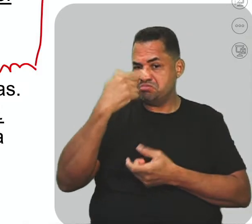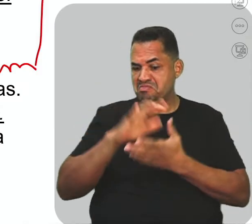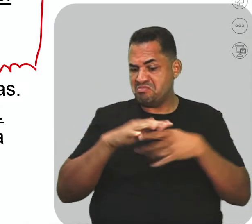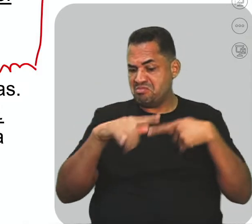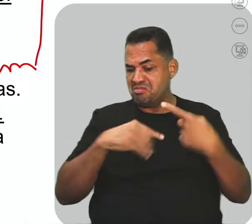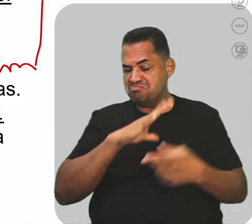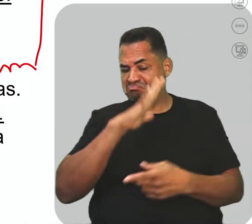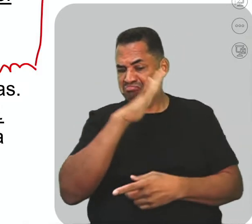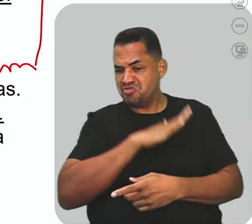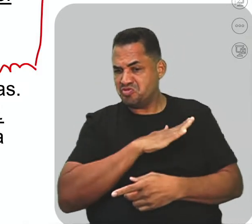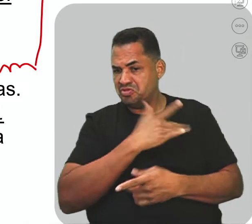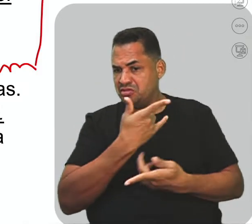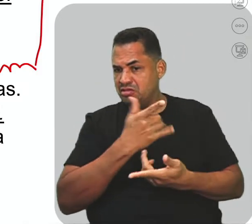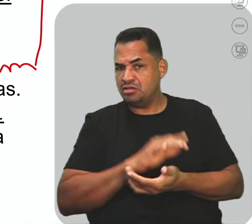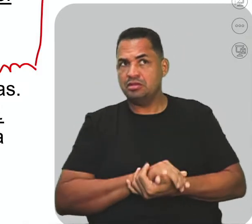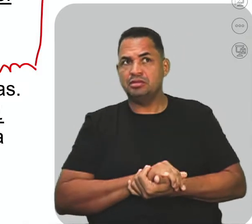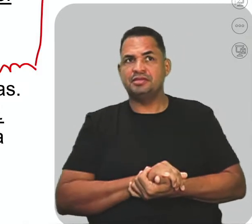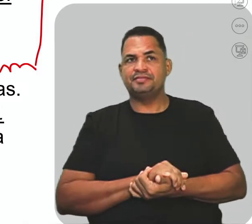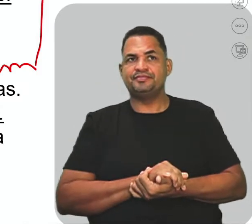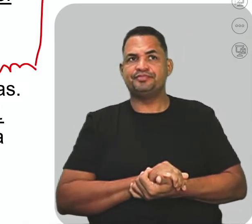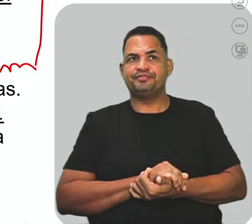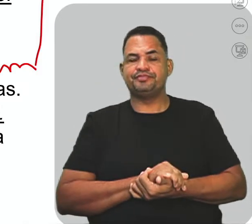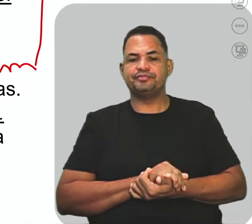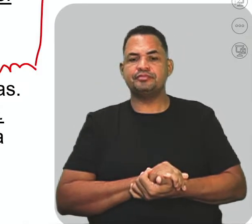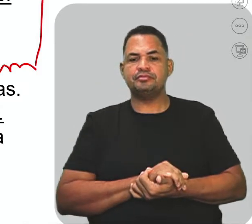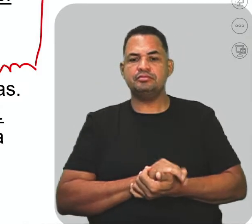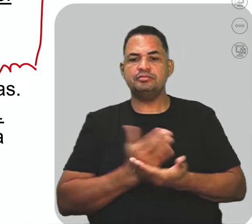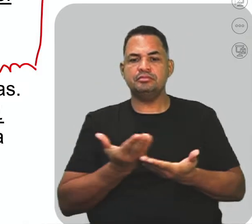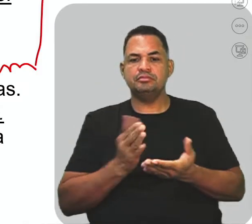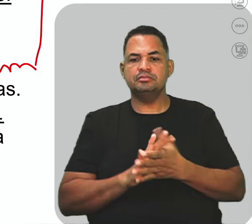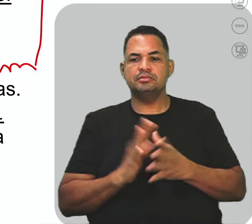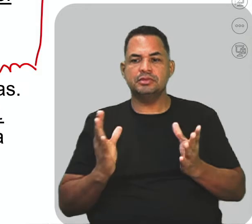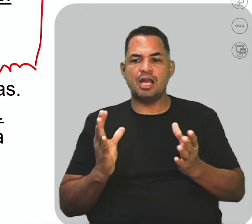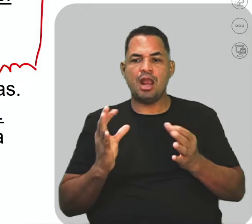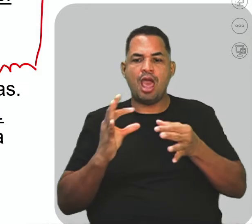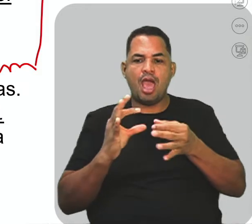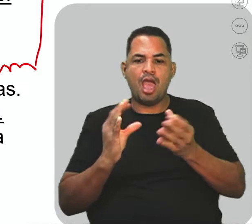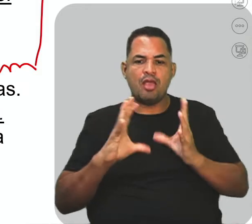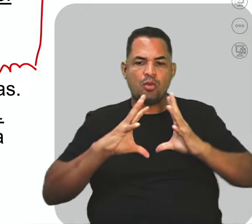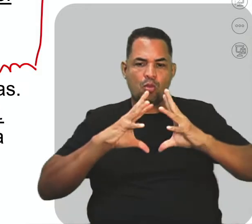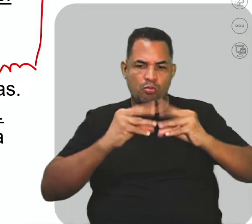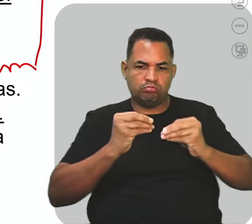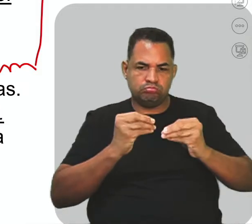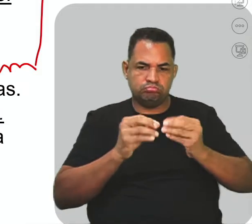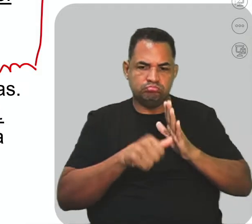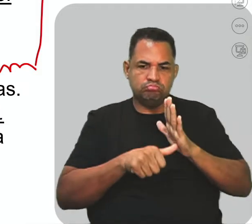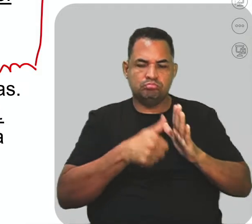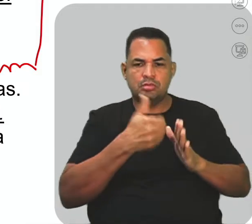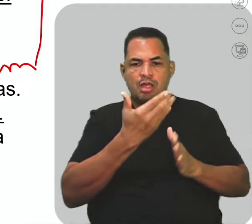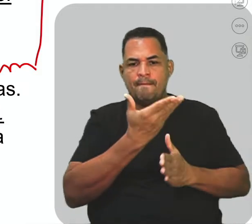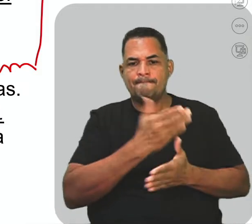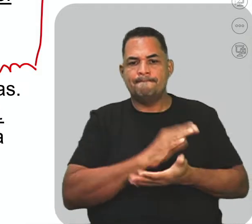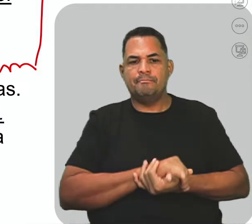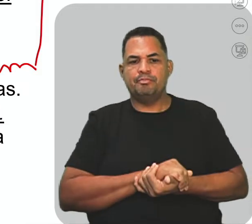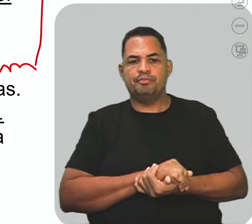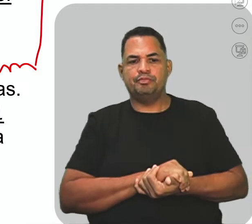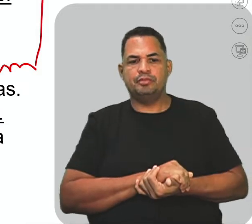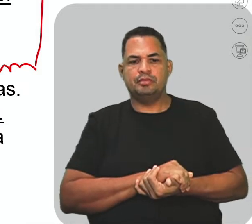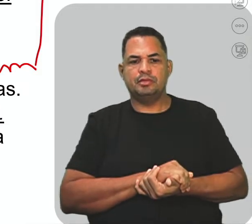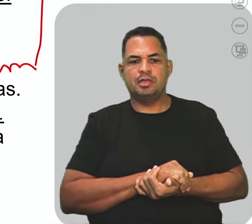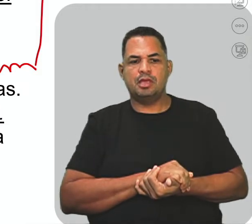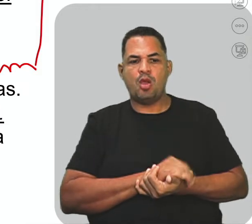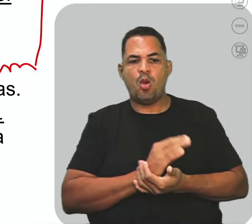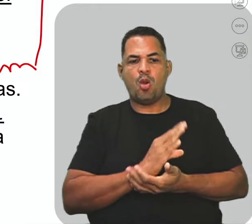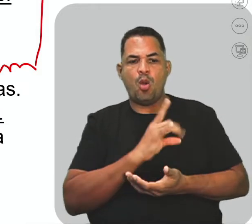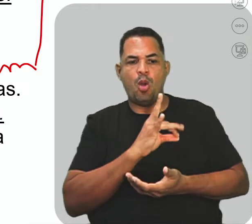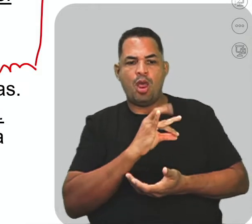a segunda oração, ela aí completa o sentido da primeira. Beleza? Então, oração